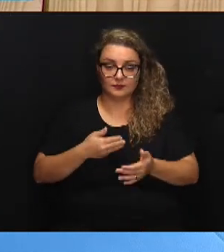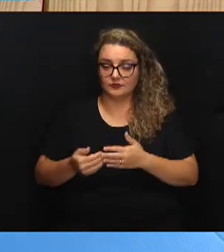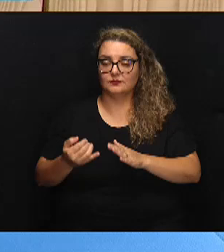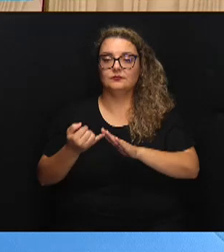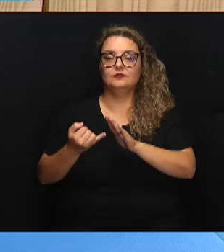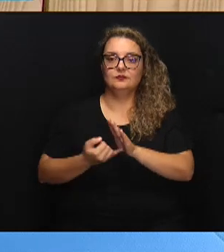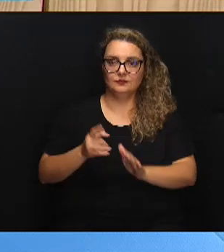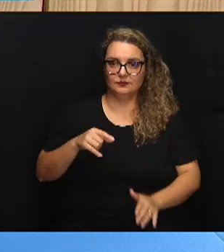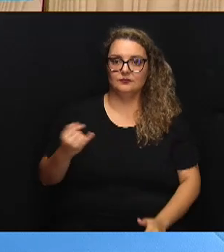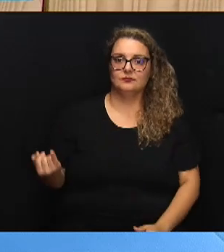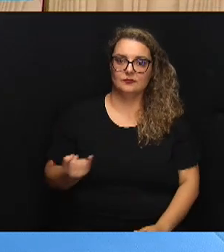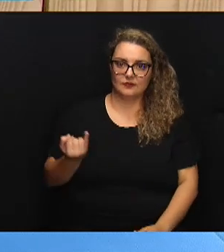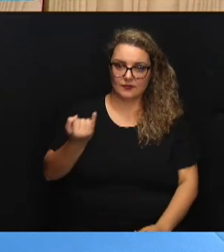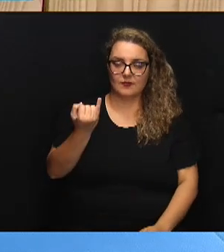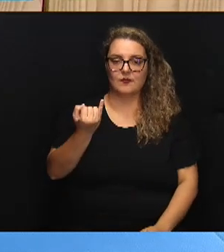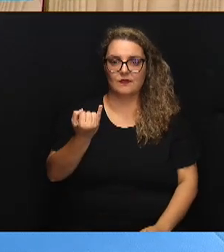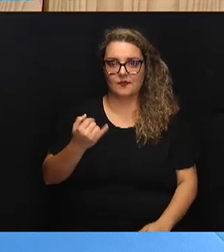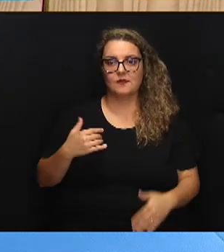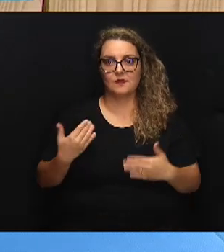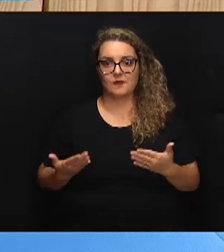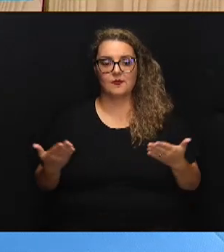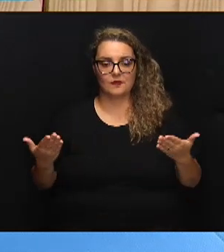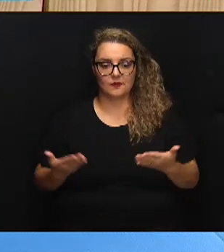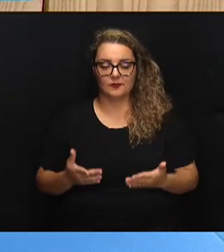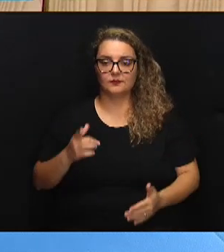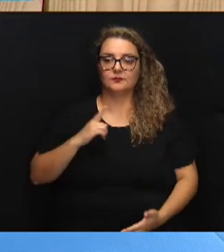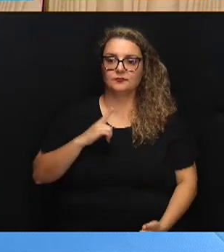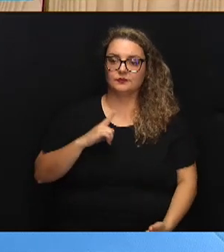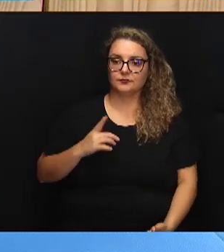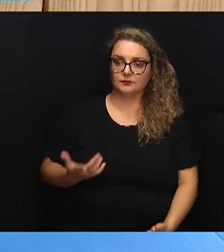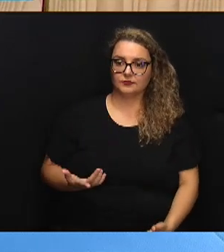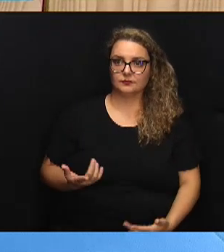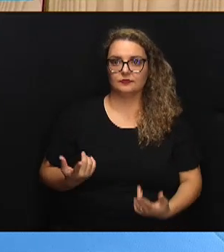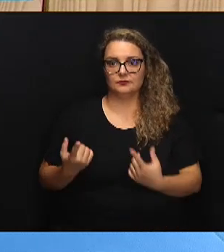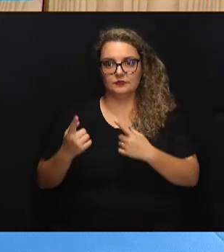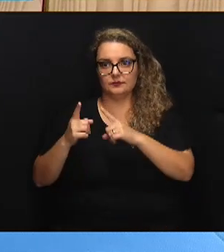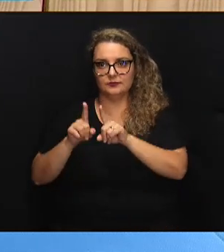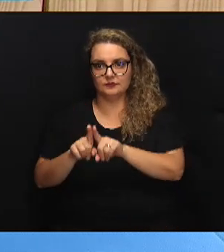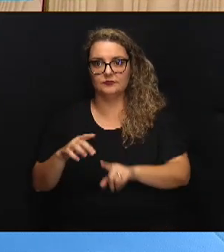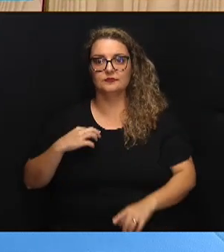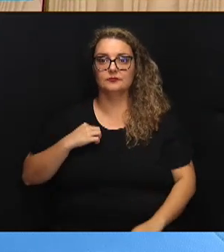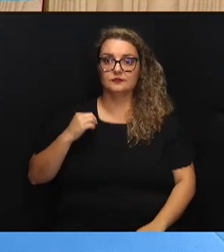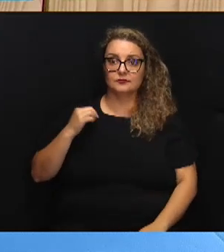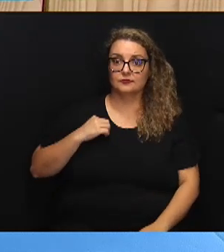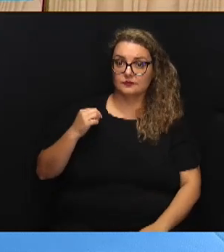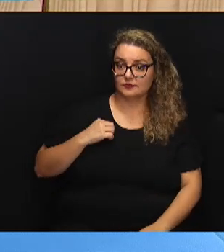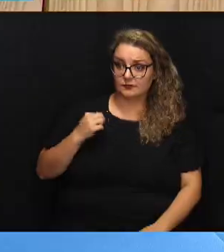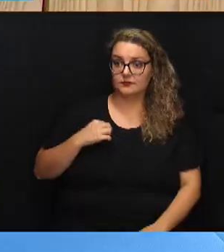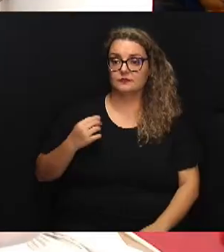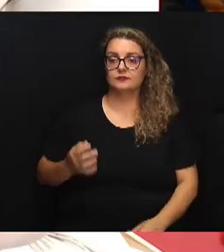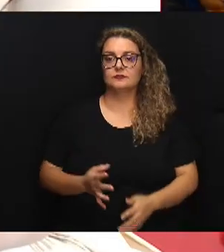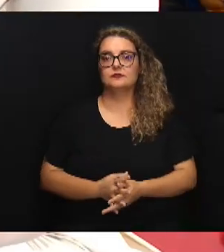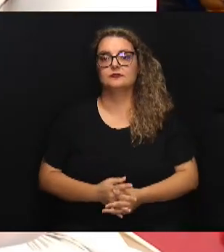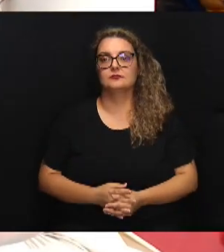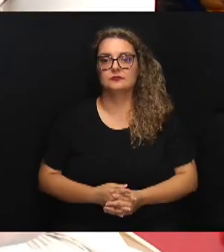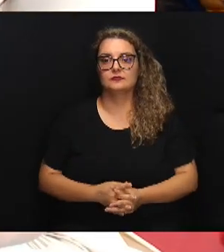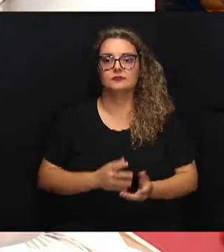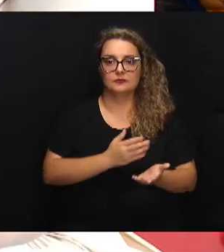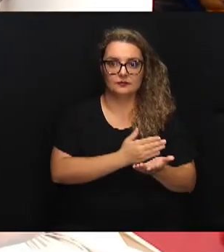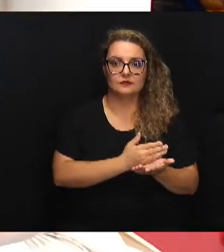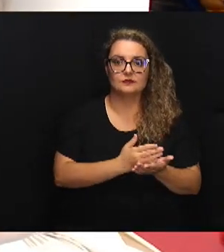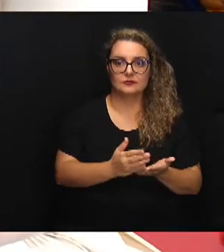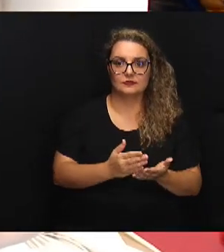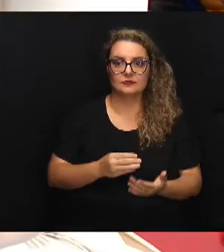é fundamental. Então, hoje nós temos parceiros, voluntários que estão desde o início, né,